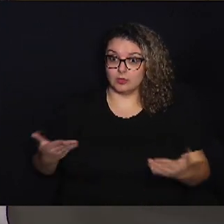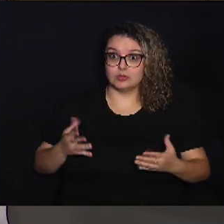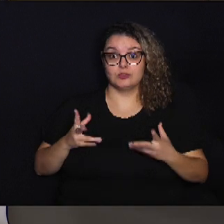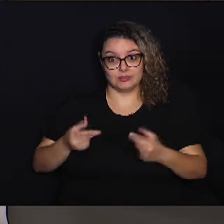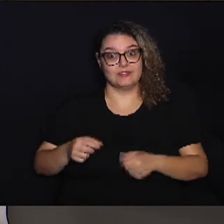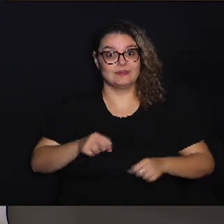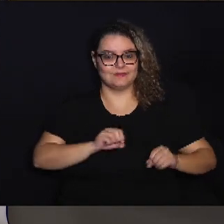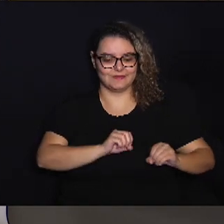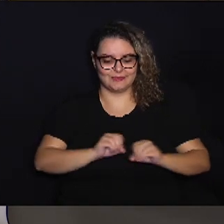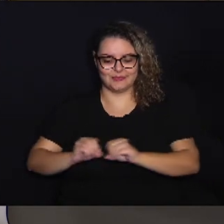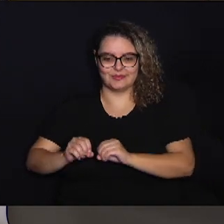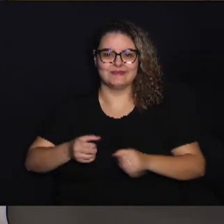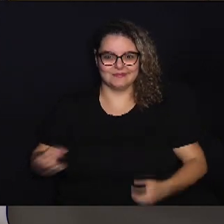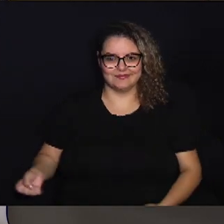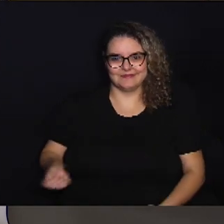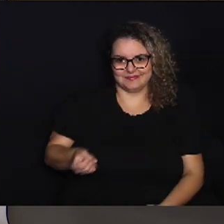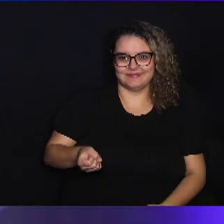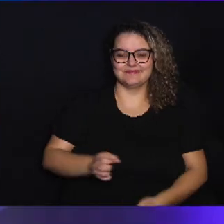rodinhas.